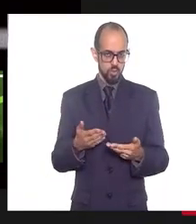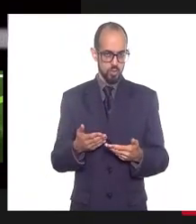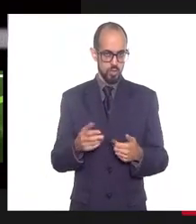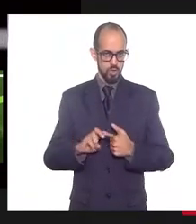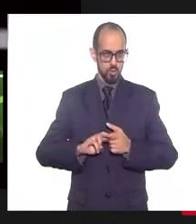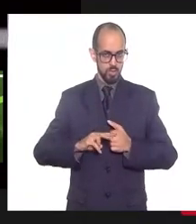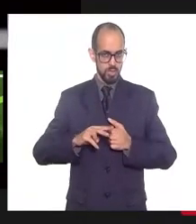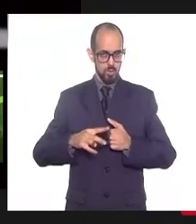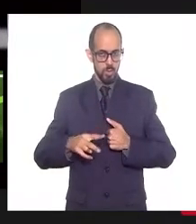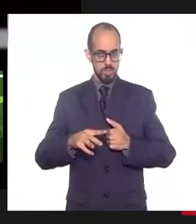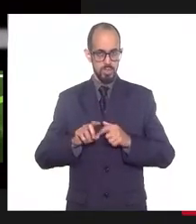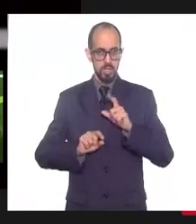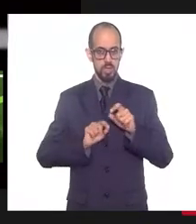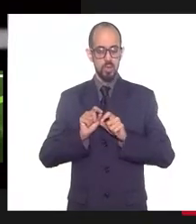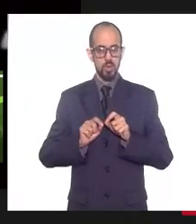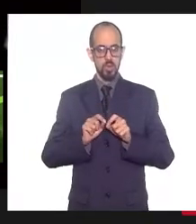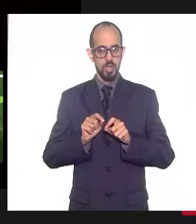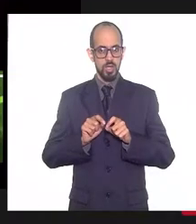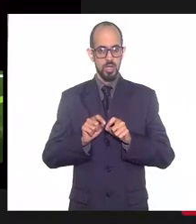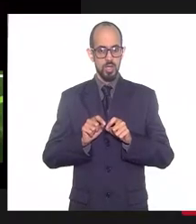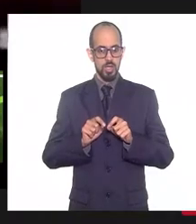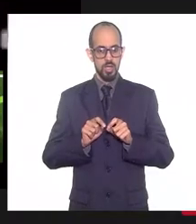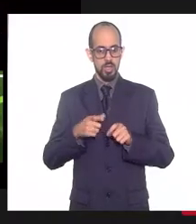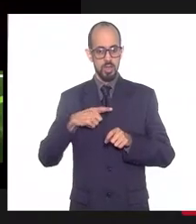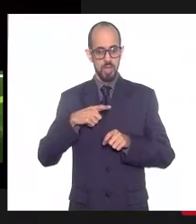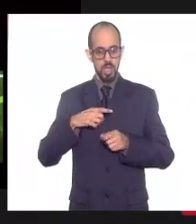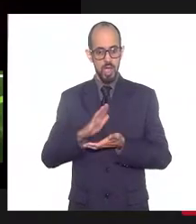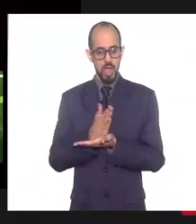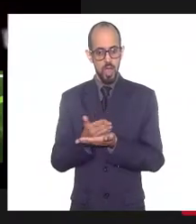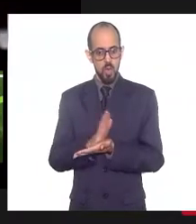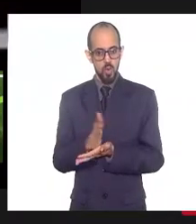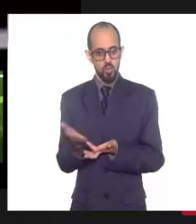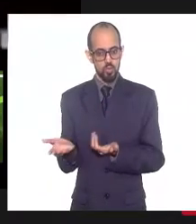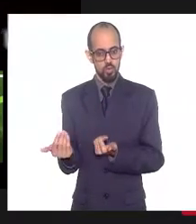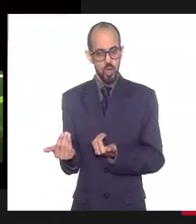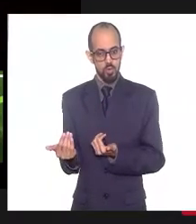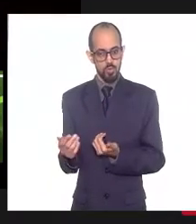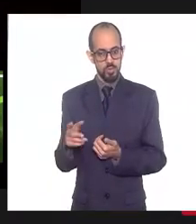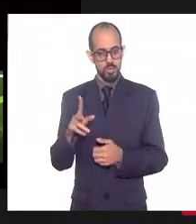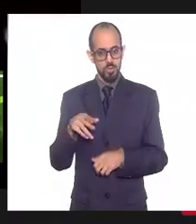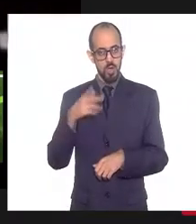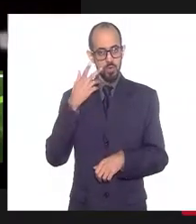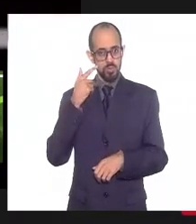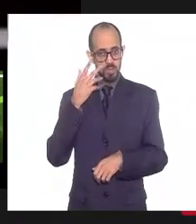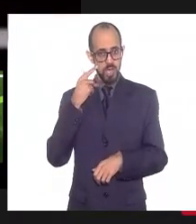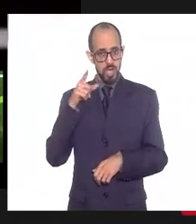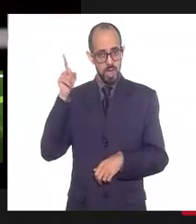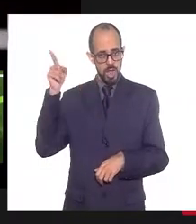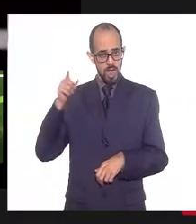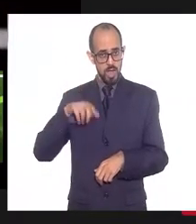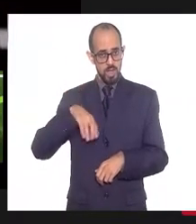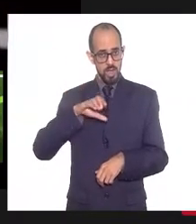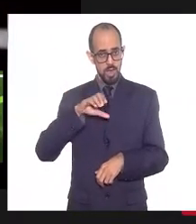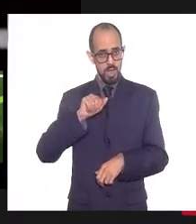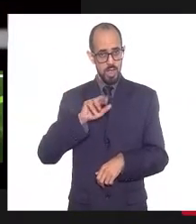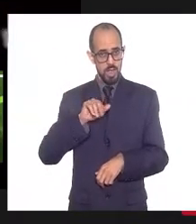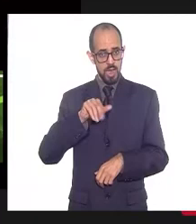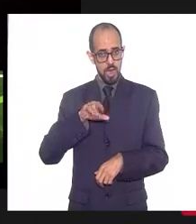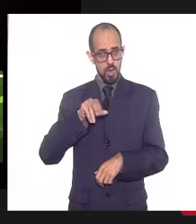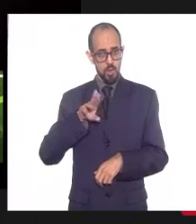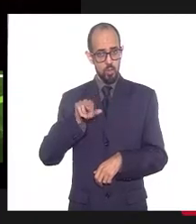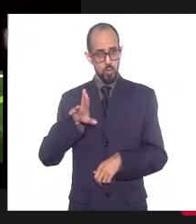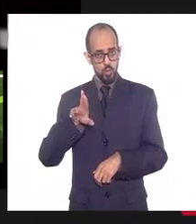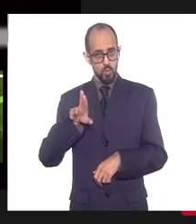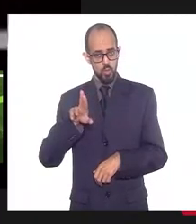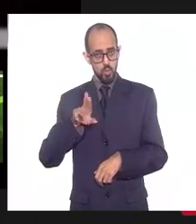gente observa disso, é que tem jovens, como o lá de Caruaru, andando com uma suástica no braço, ou o